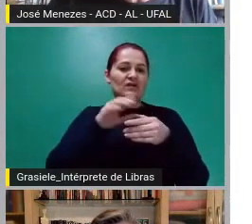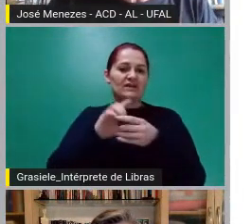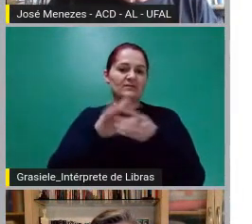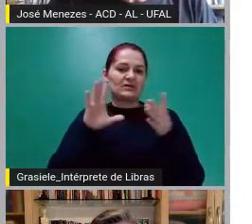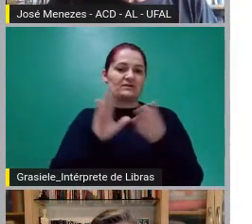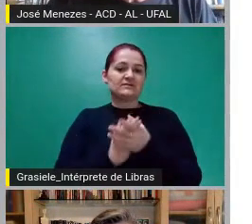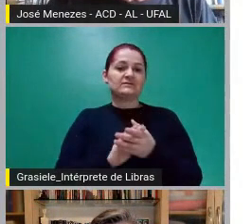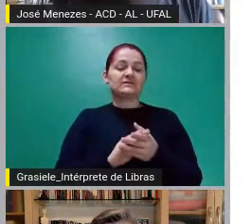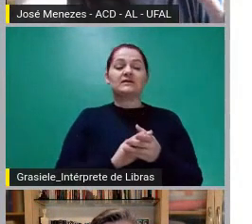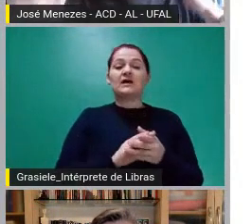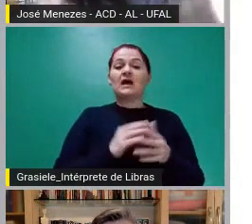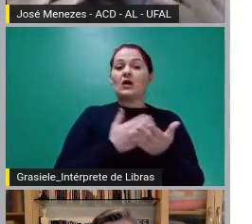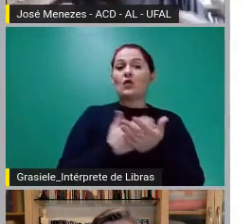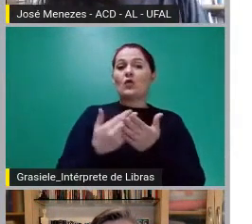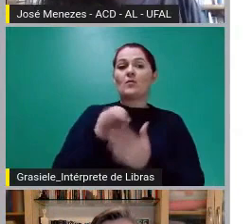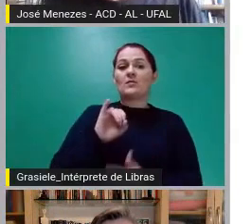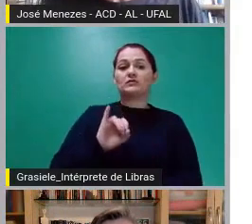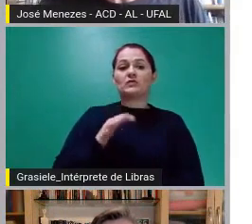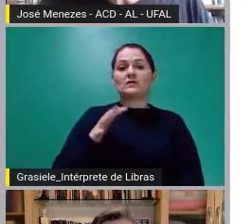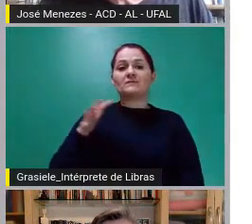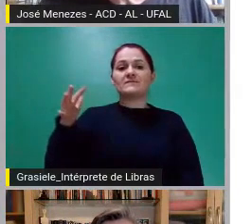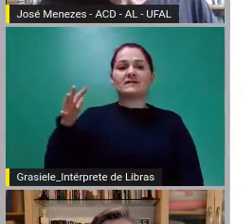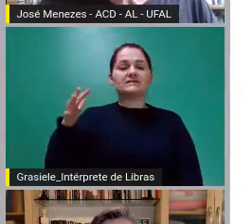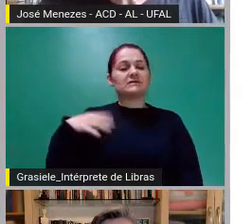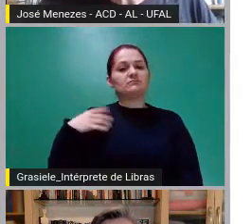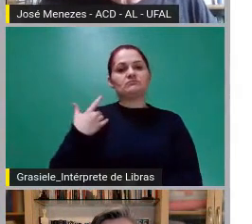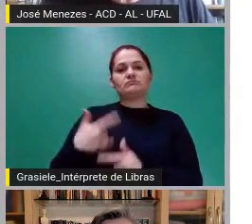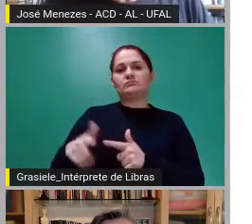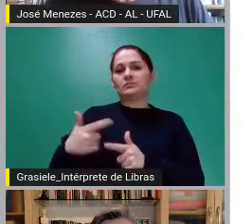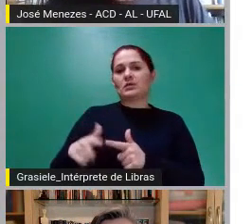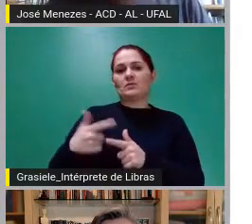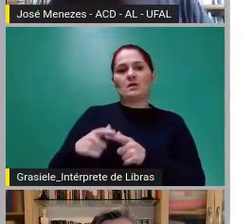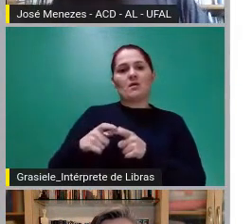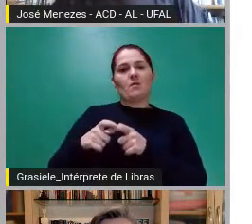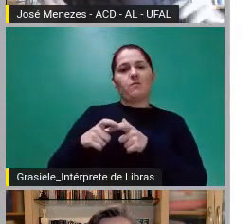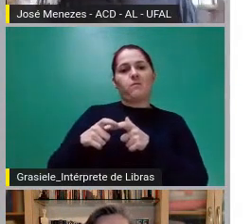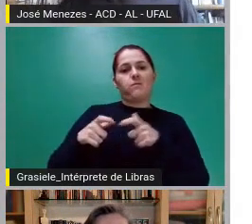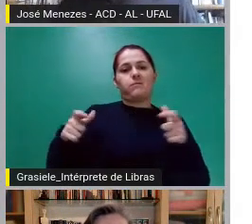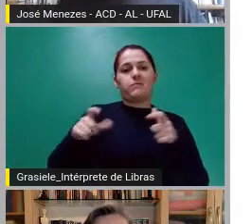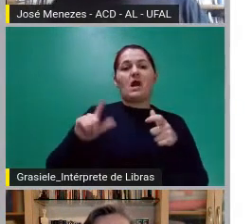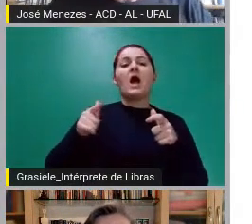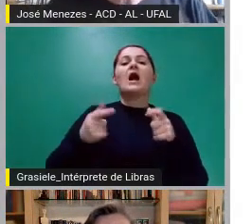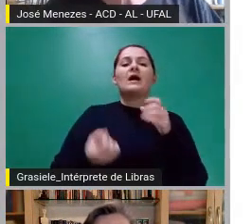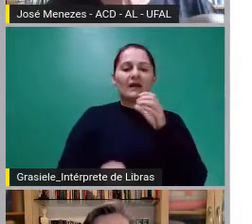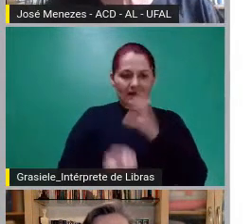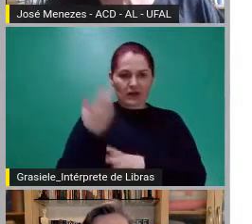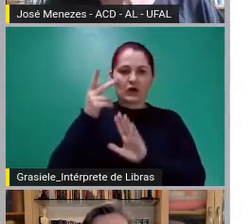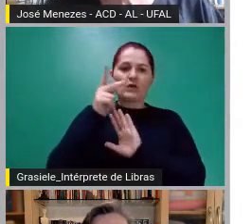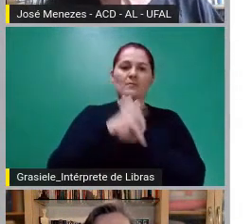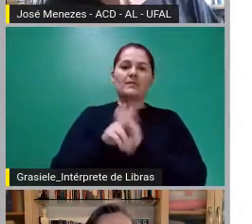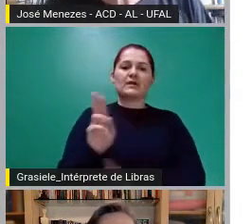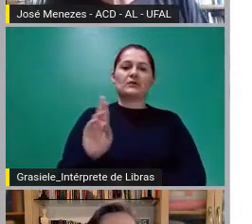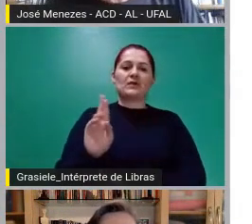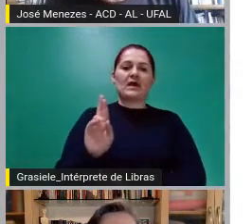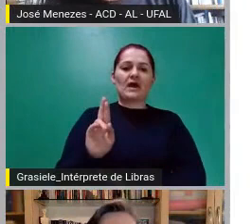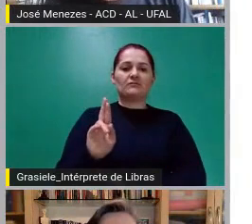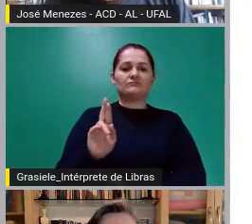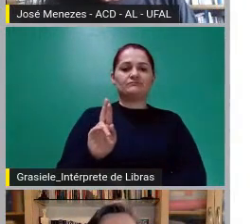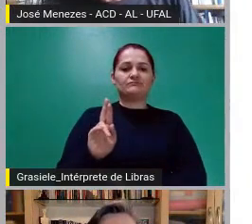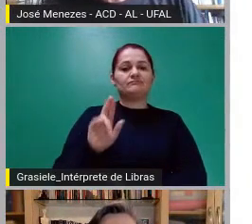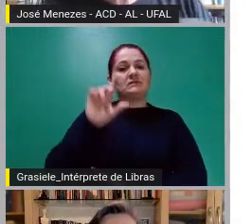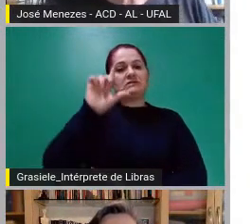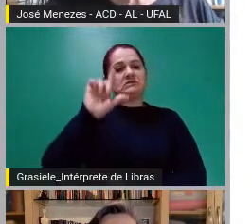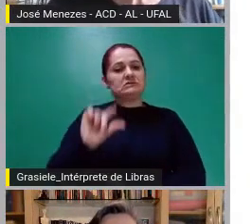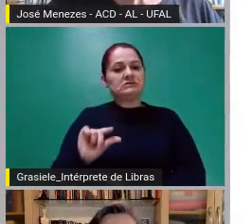virou o terror. E depois veio o Plano Real, que foi a diminuição disso. Então, olha só, lei de responsabilidade